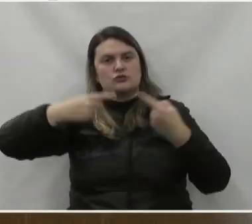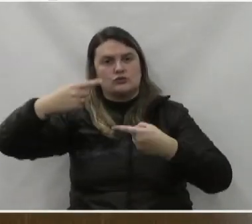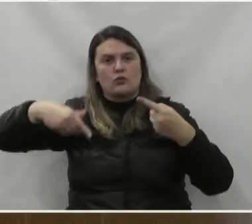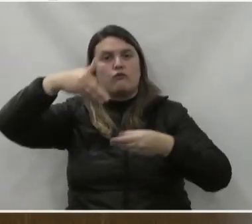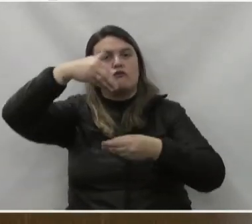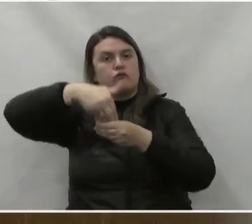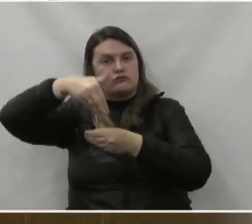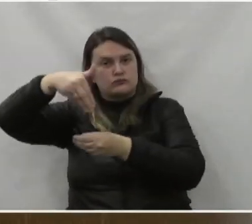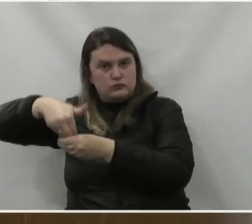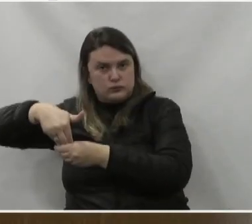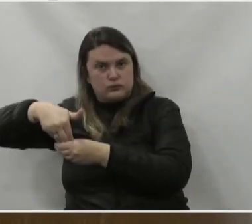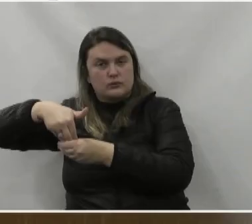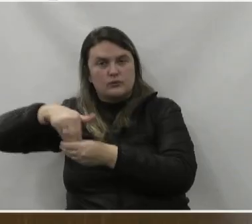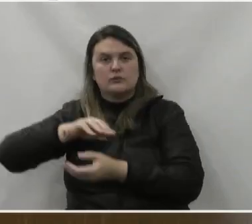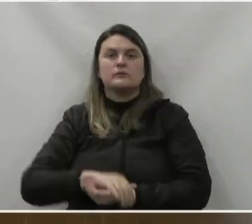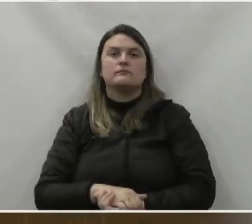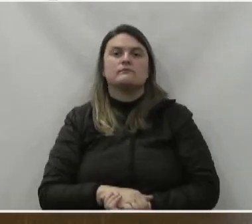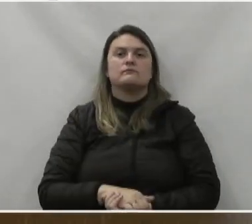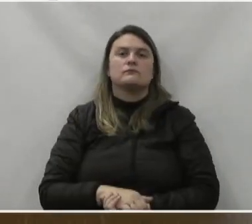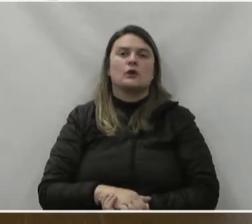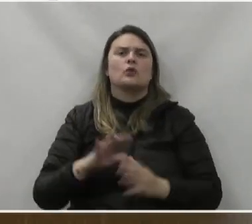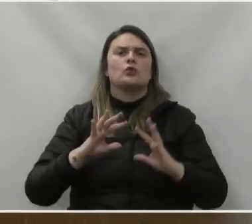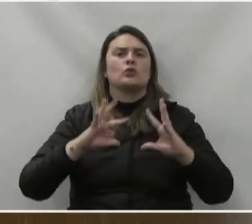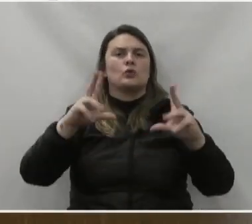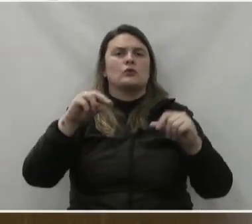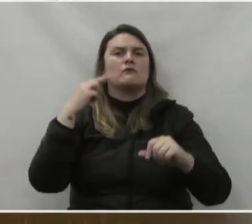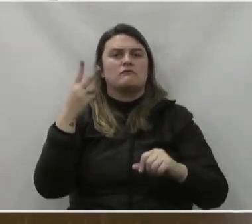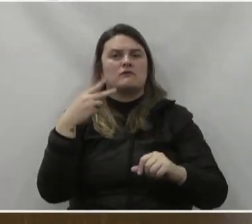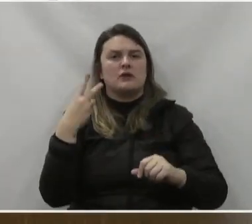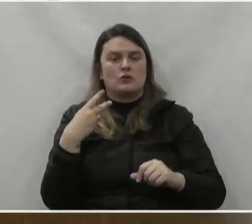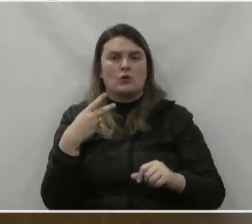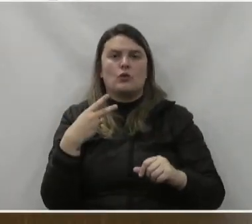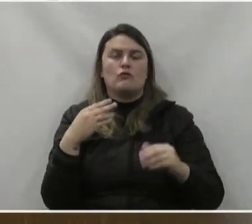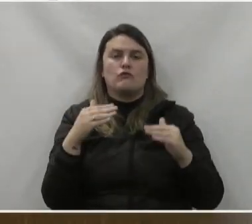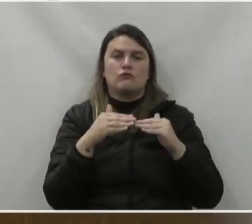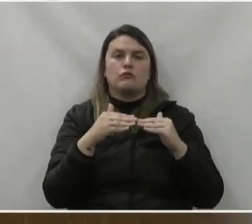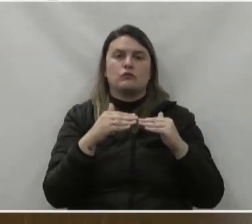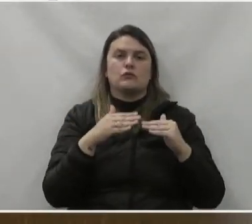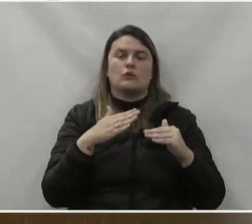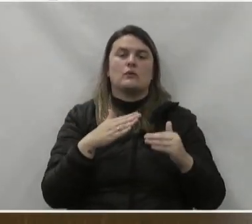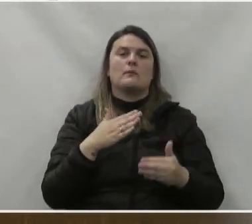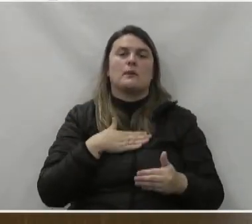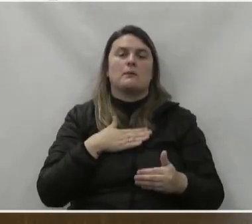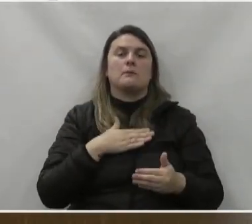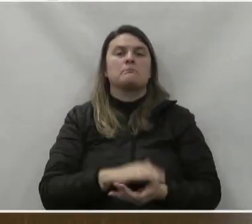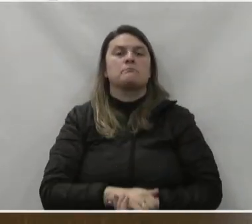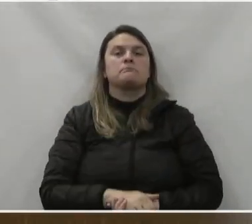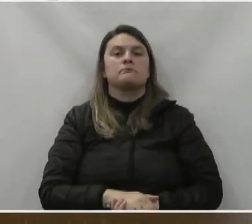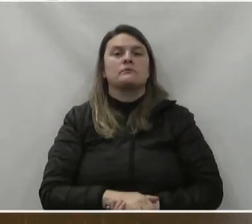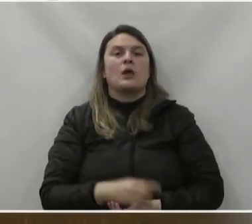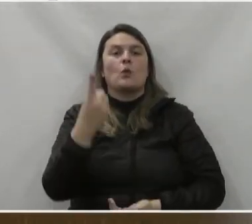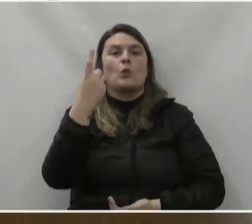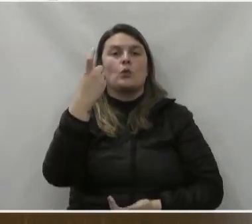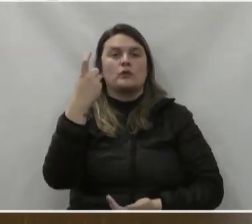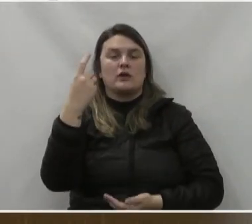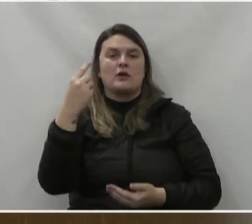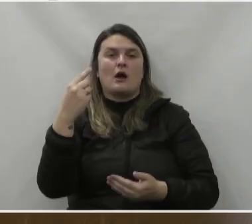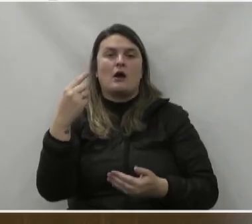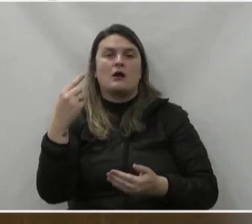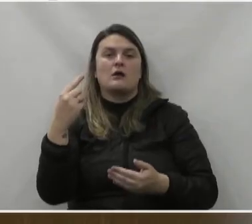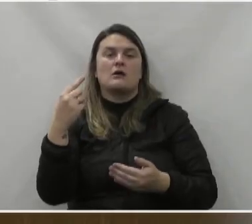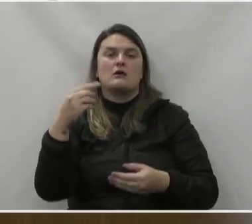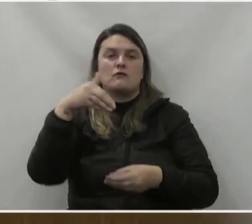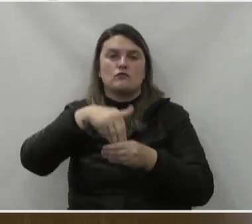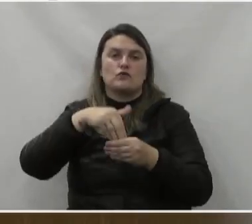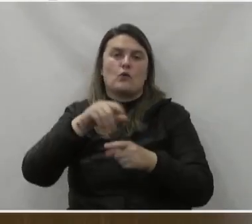votado, né? E todos os vereadores, graças a Deus, ficaram do nosso lado, o meu e da Alandra, e a única que concordou com a cassação do nosso